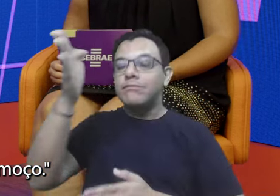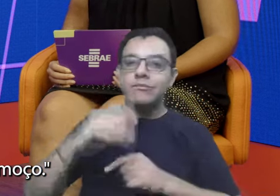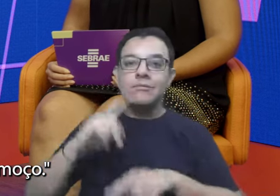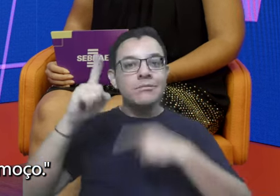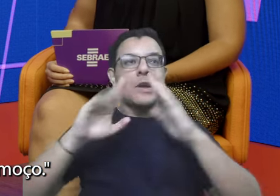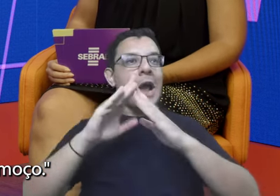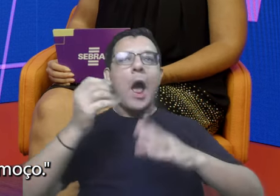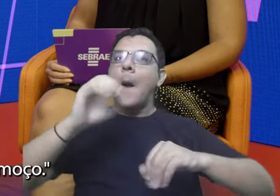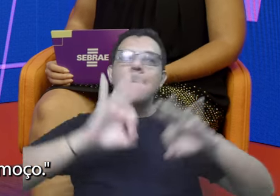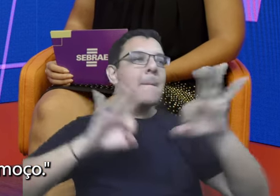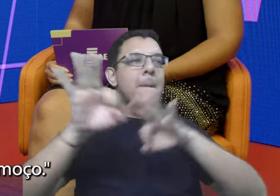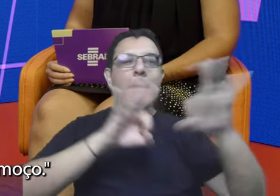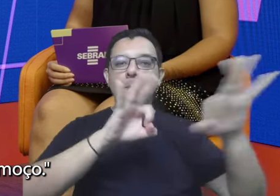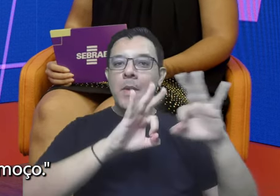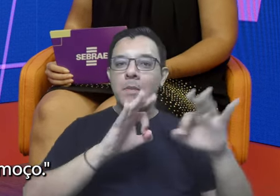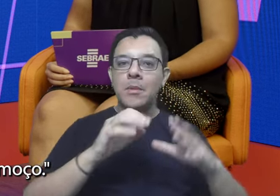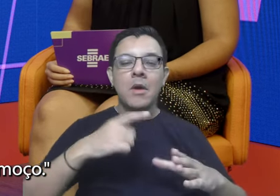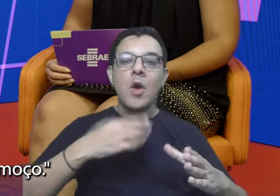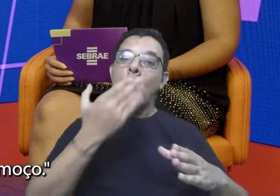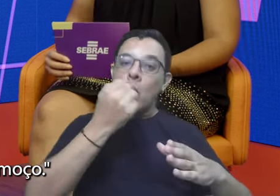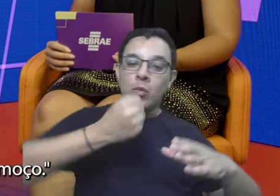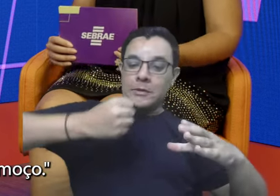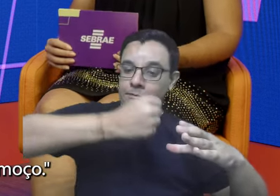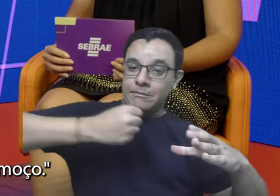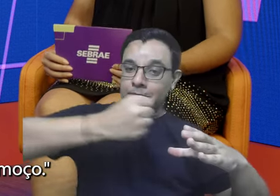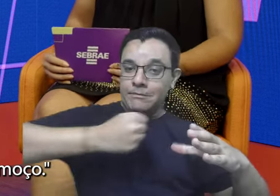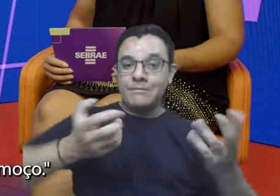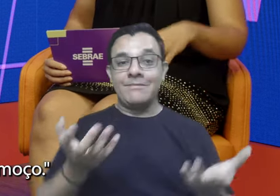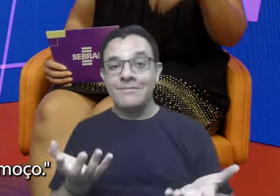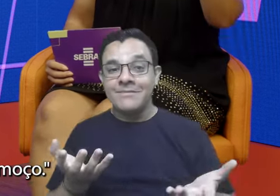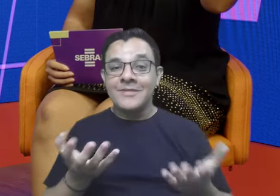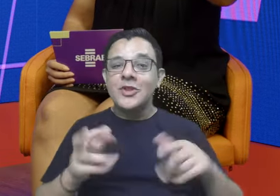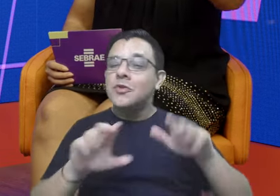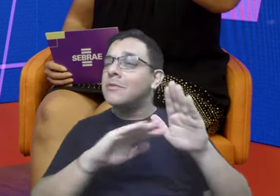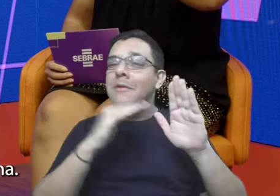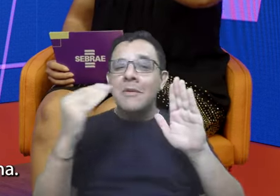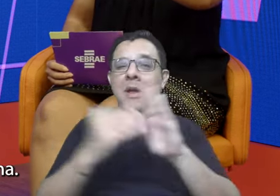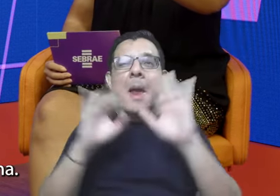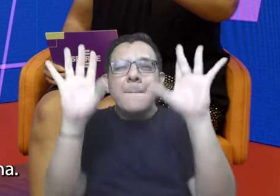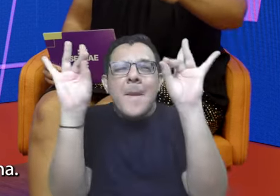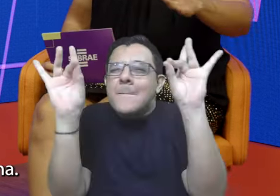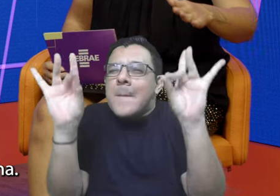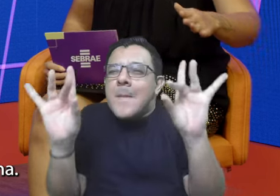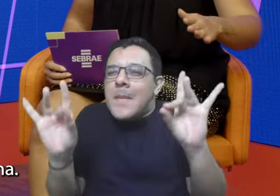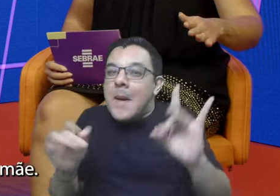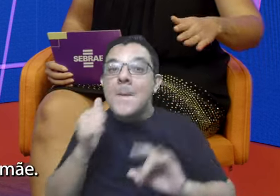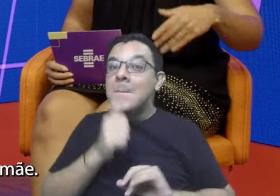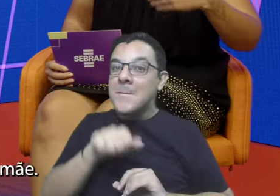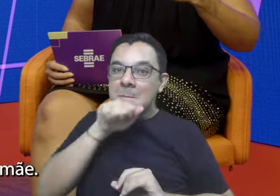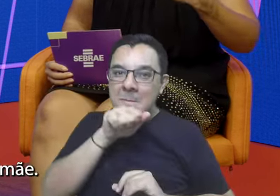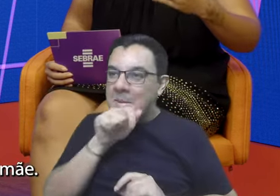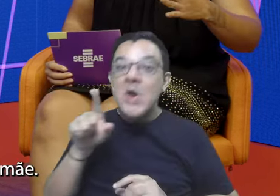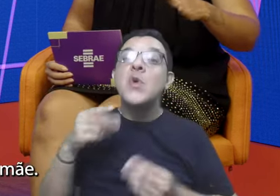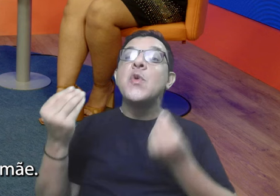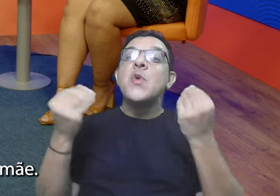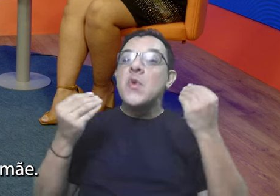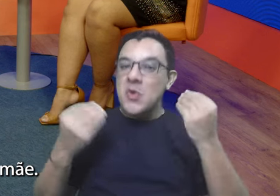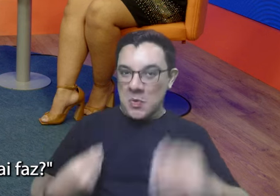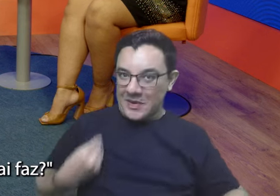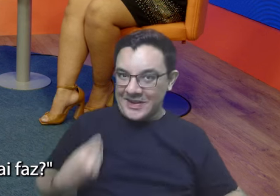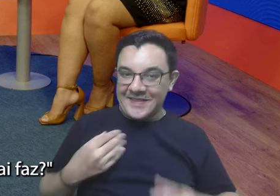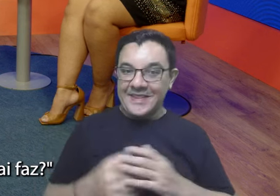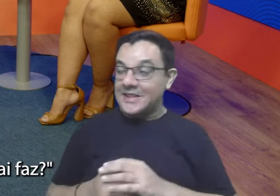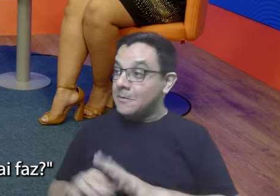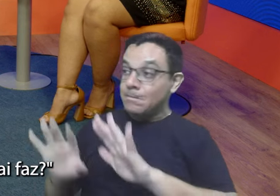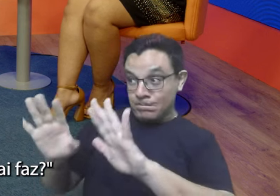arruma a casa chega faz o o almoço eh tudo ela descreveu o dia da minha mãe assim a rotina da minha mãe